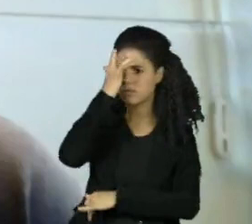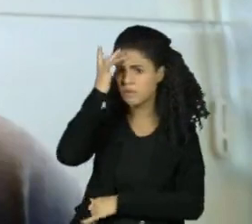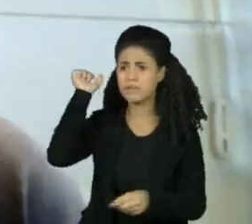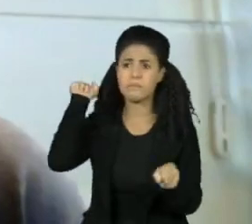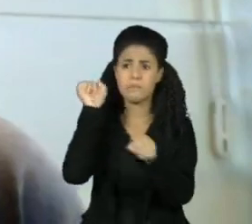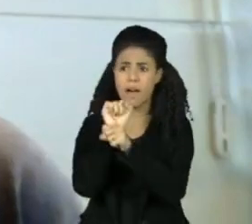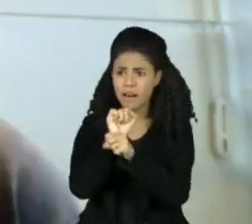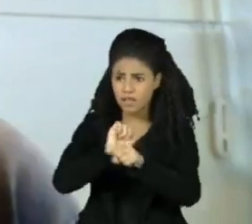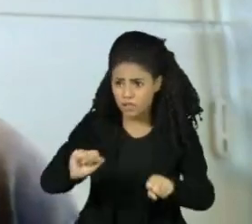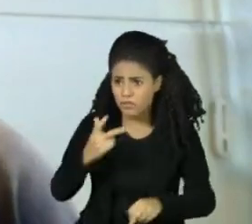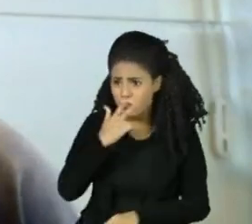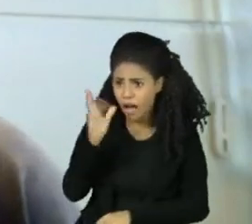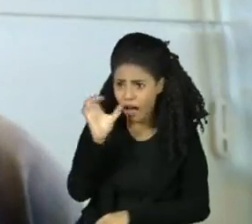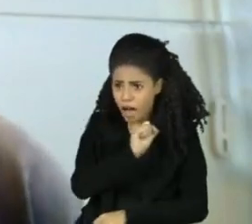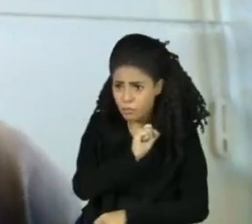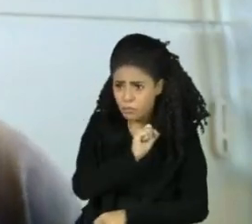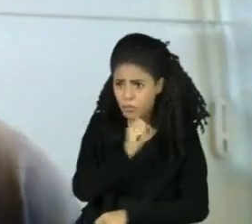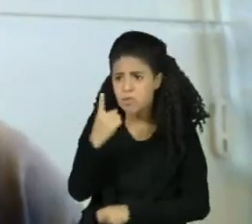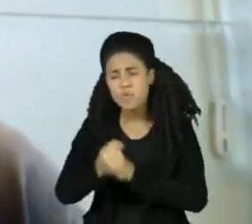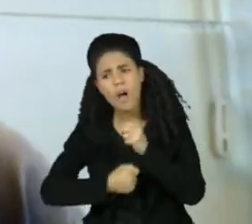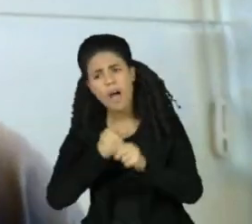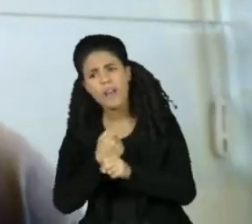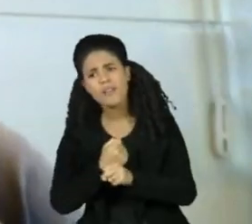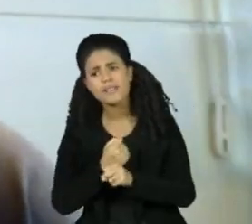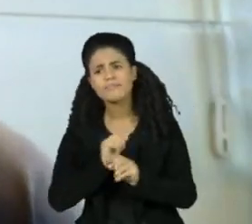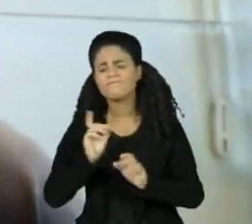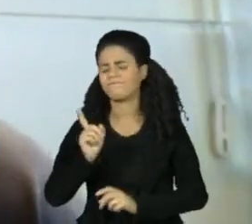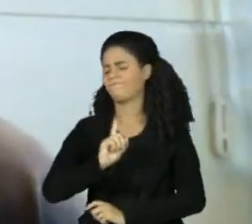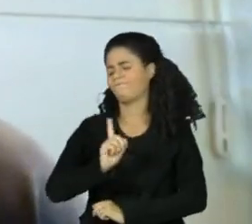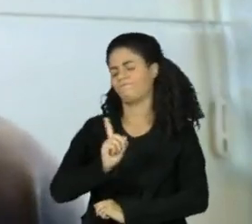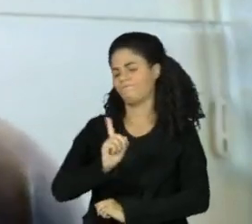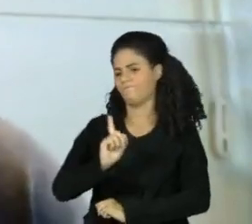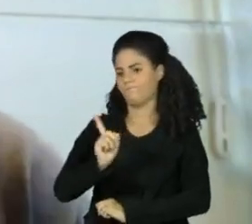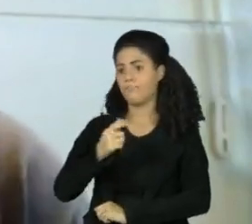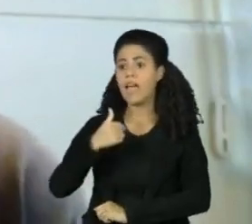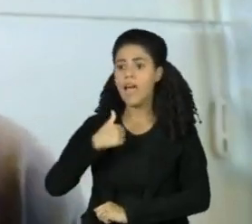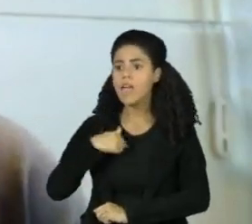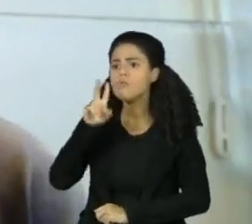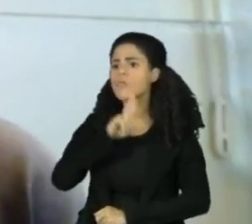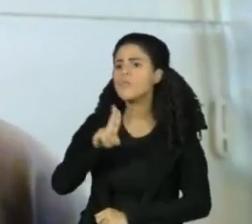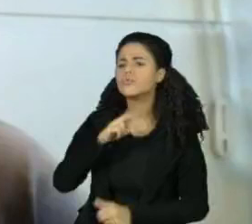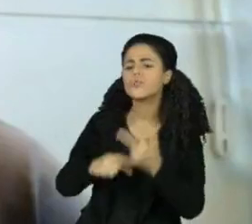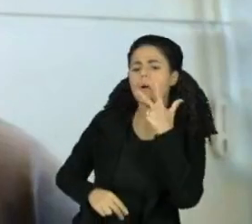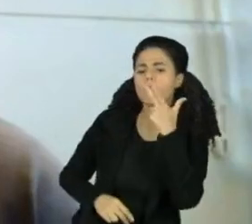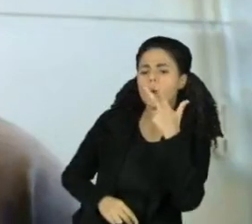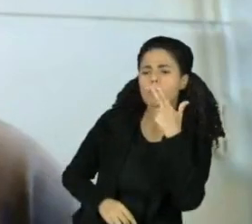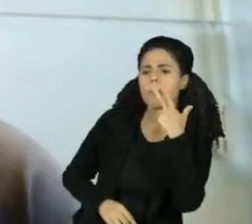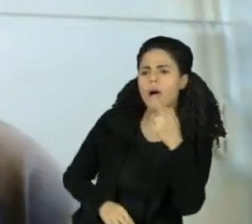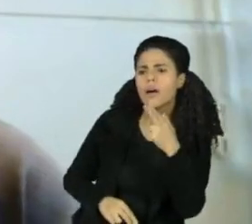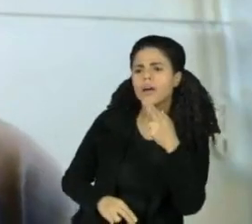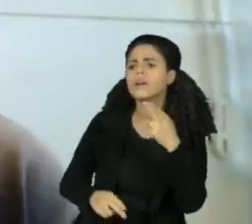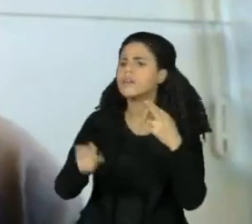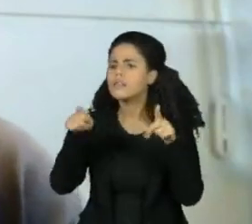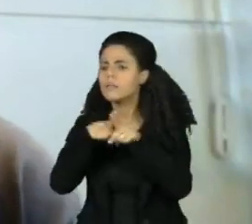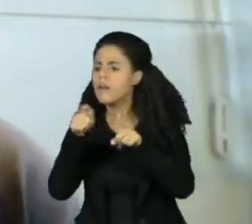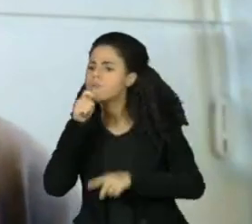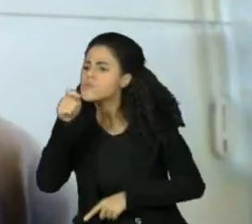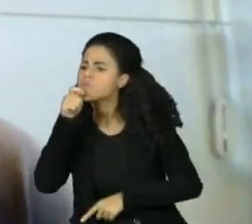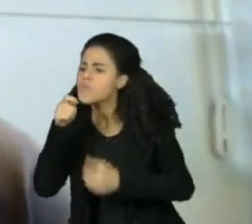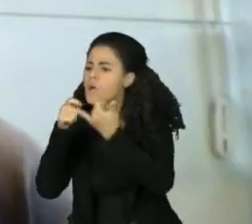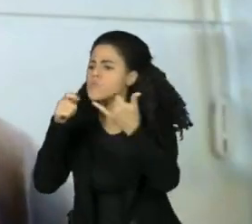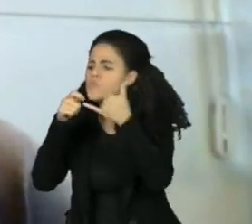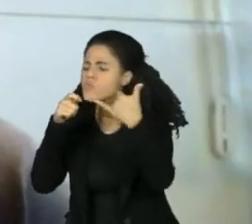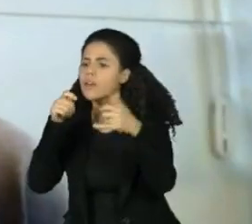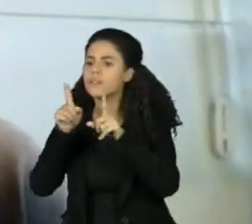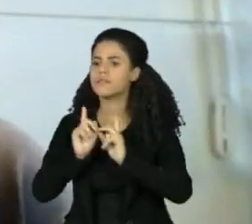fumando, não é mesmo? Então, se eu utilizo cigarro eletrônico, eu estou utilizando cigarro, não estou deixando de fumar. A indústria